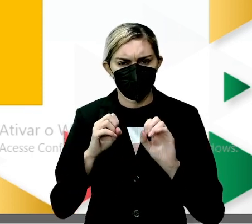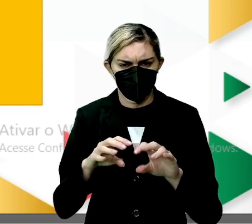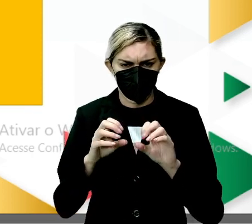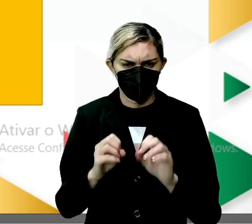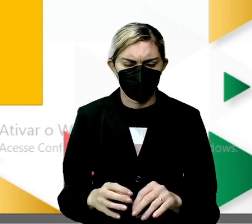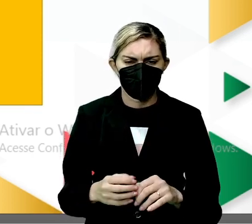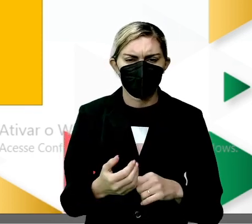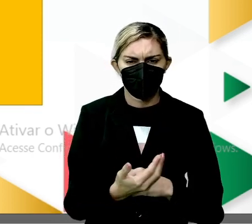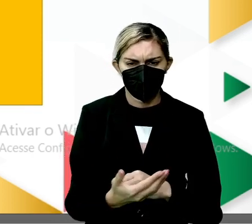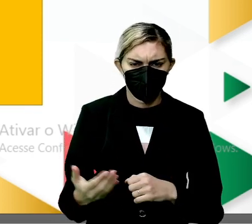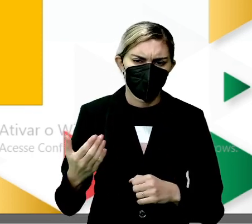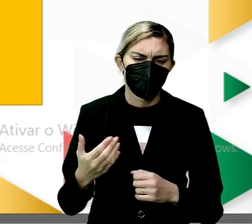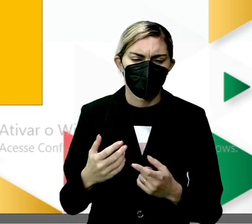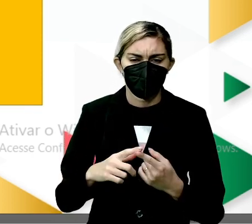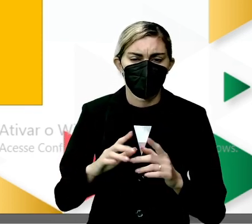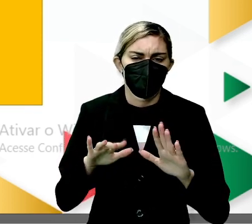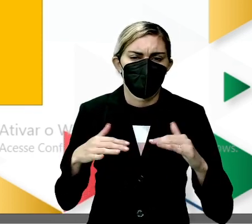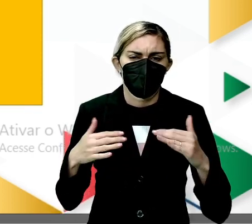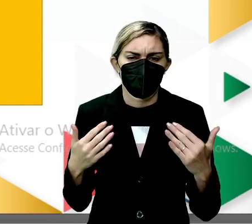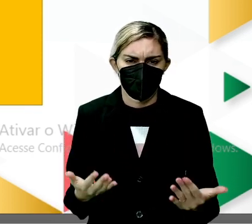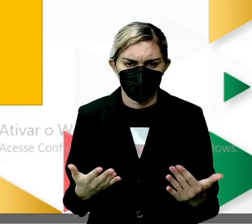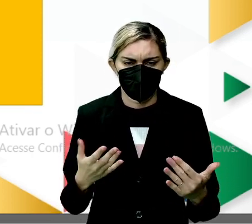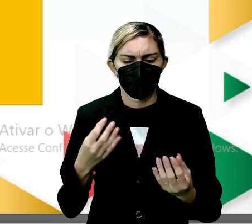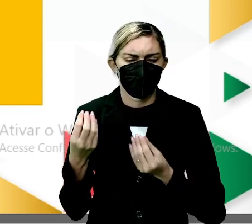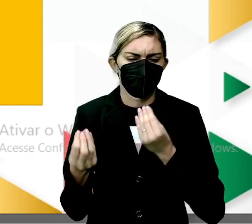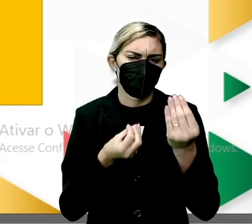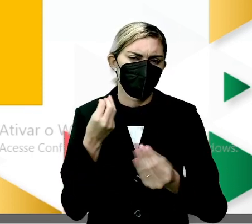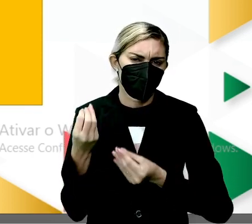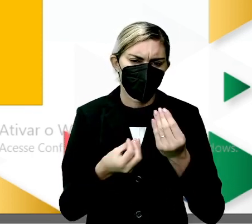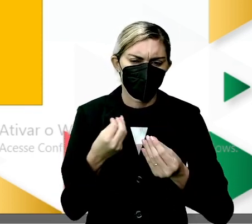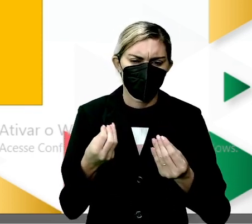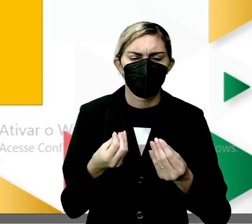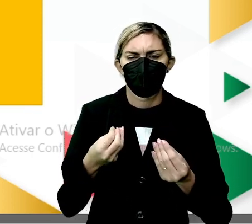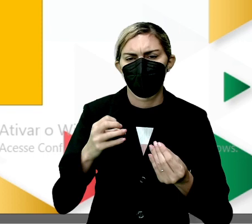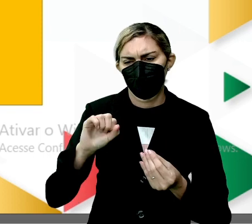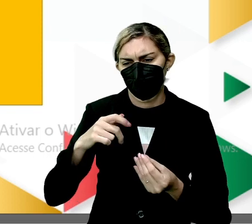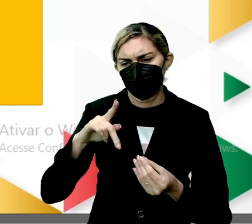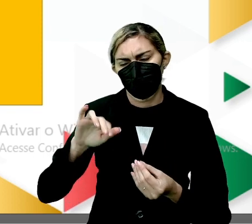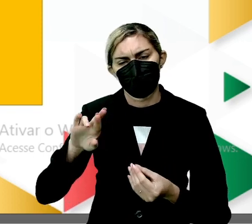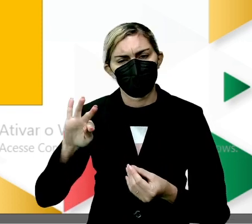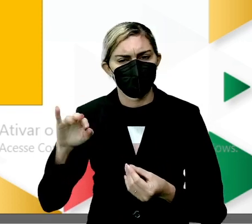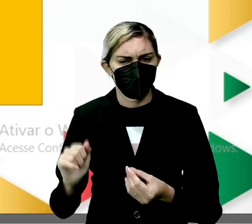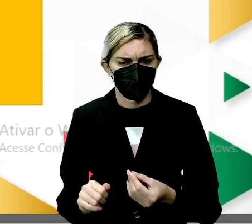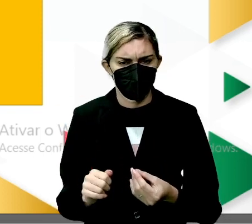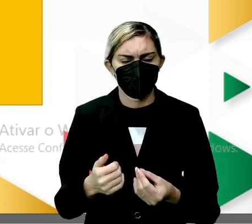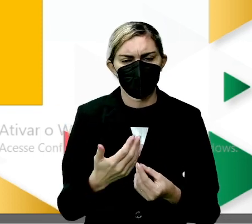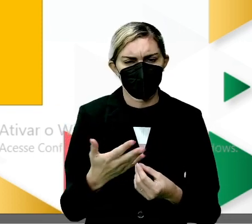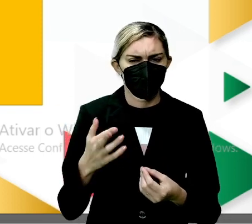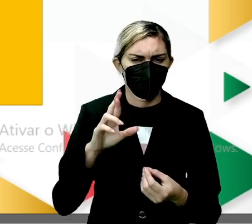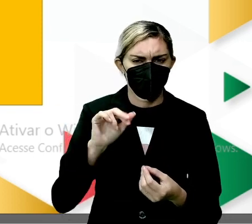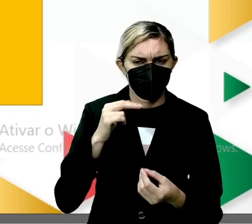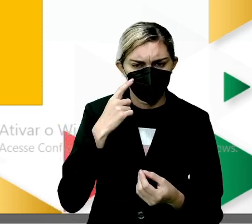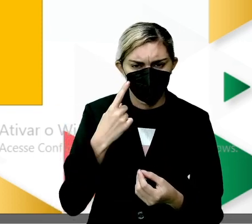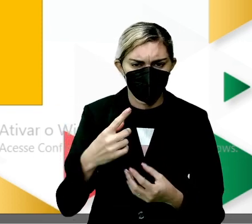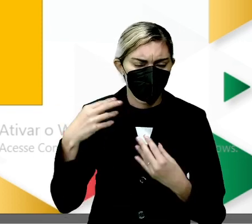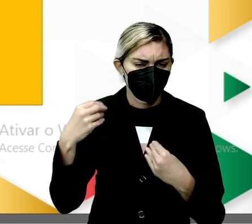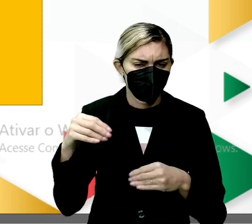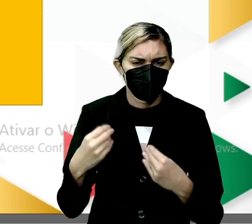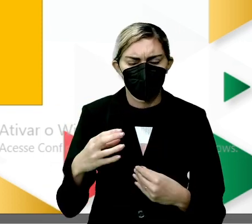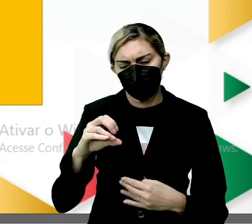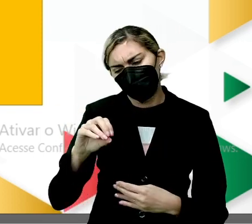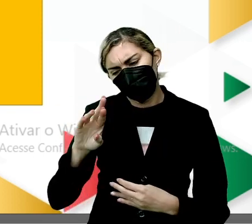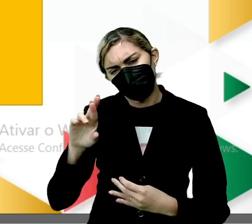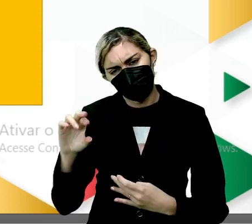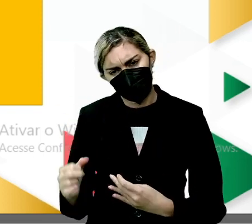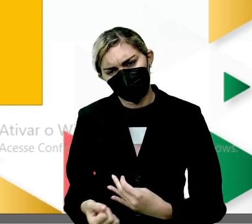Allan Kardec. Quais são elas? Como é o Espiritismo, veja só, Revista Espírita e